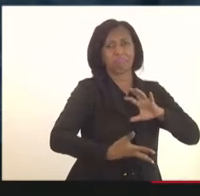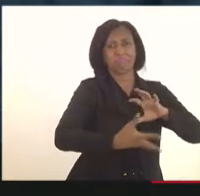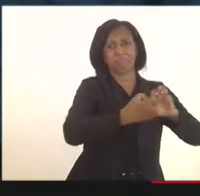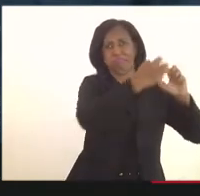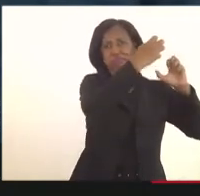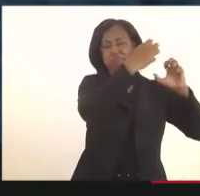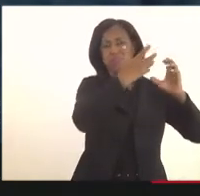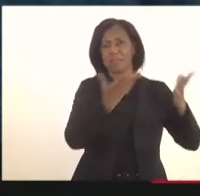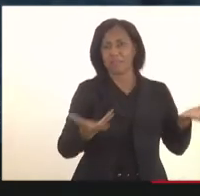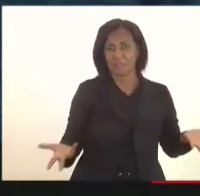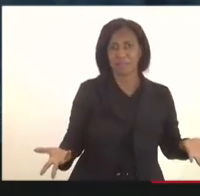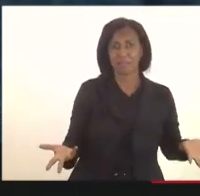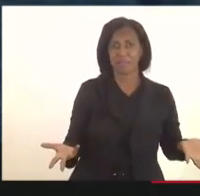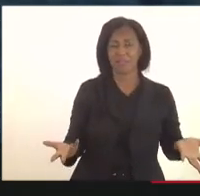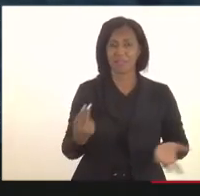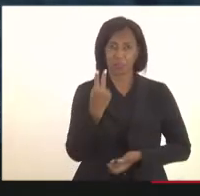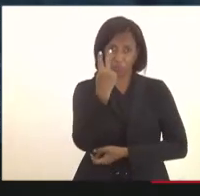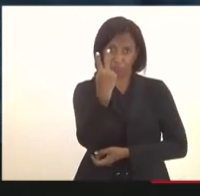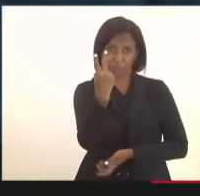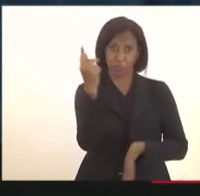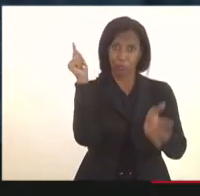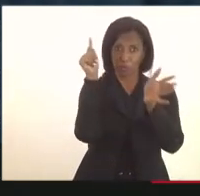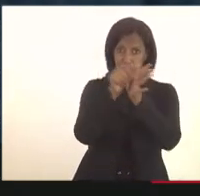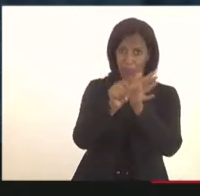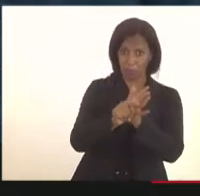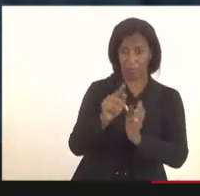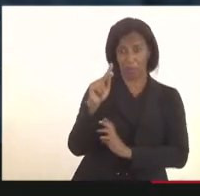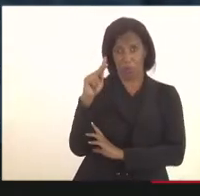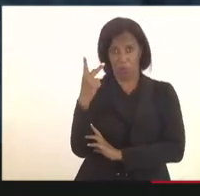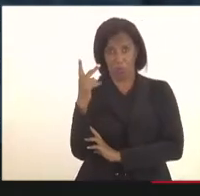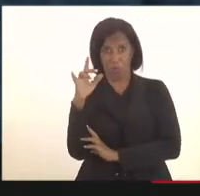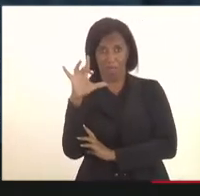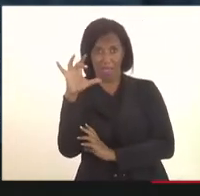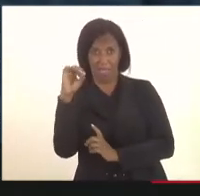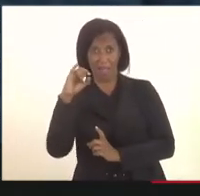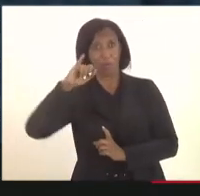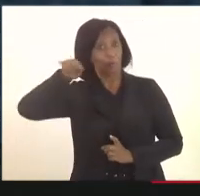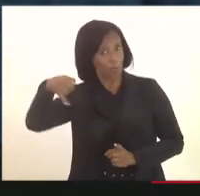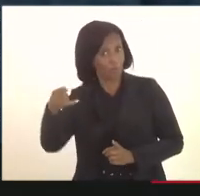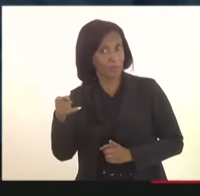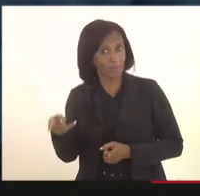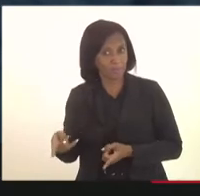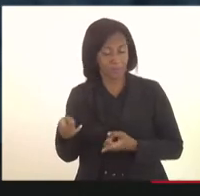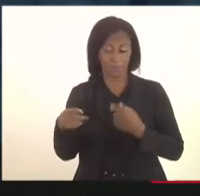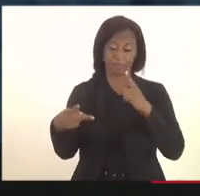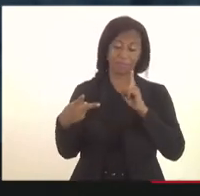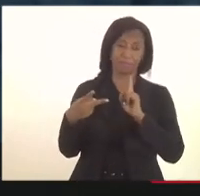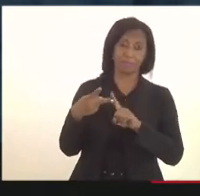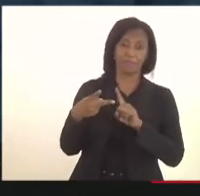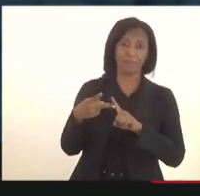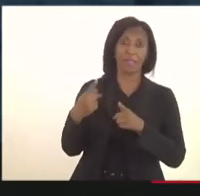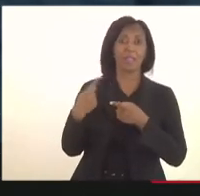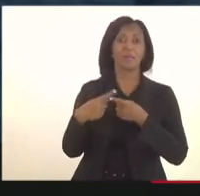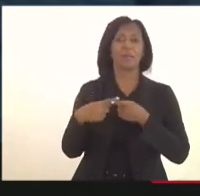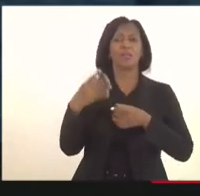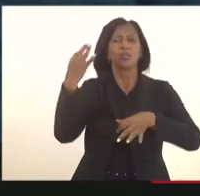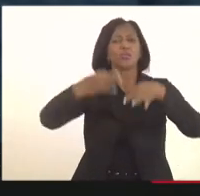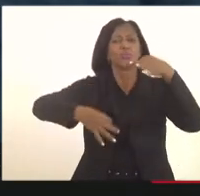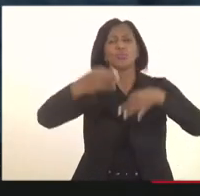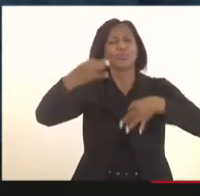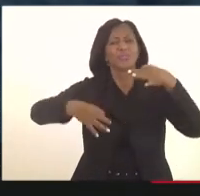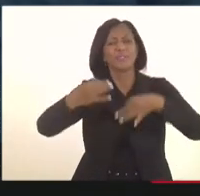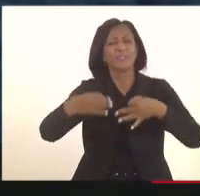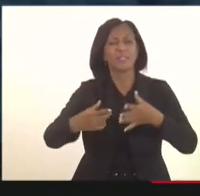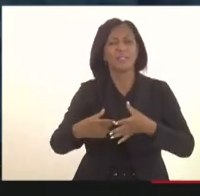Então, claramente, são duas perguntas. O hélio, o que existe de aproveitamento, e o número de demandas judiciais